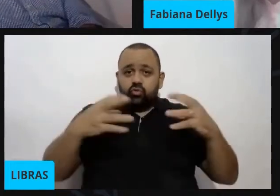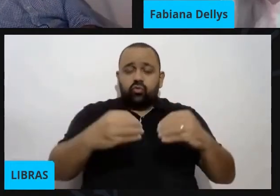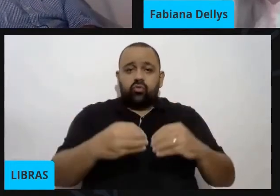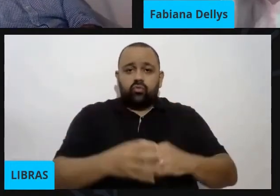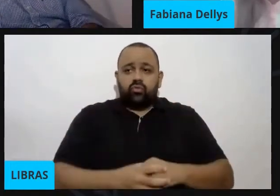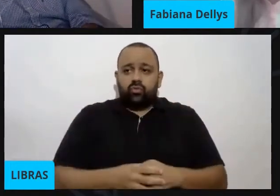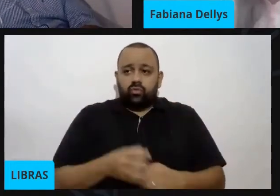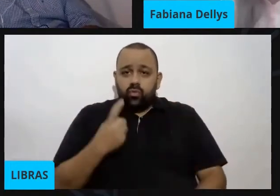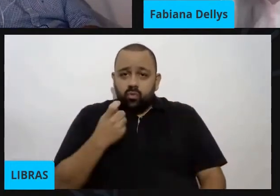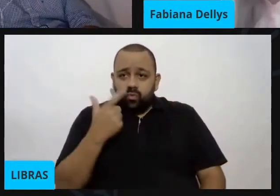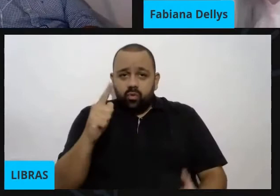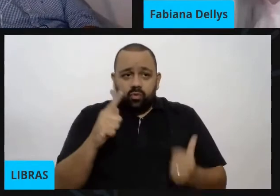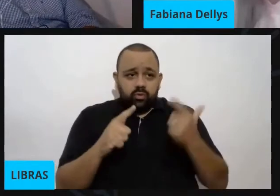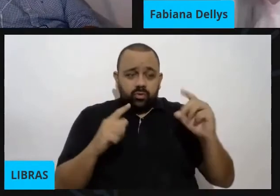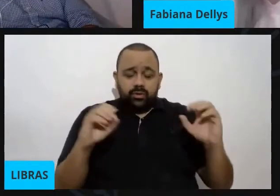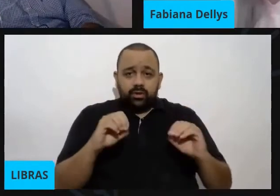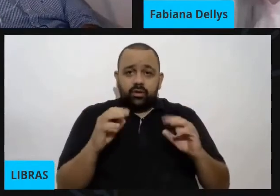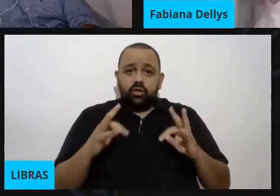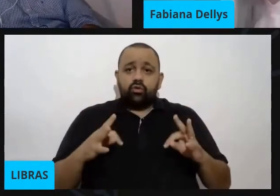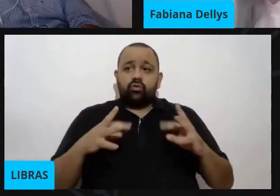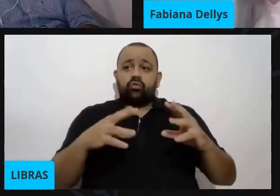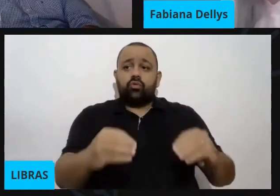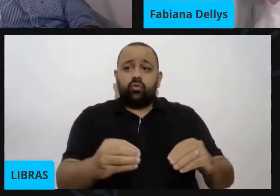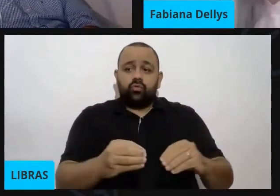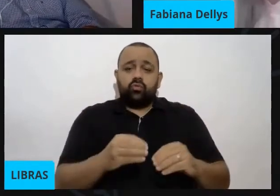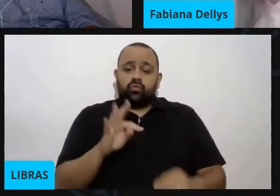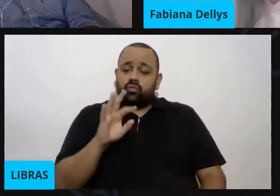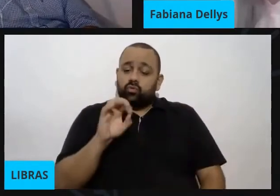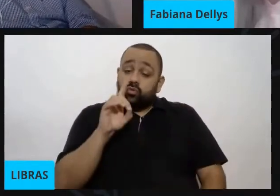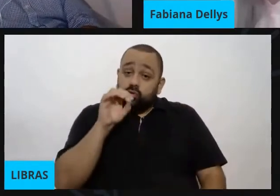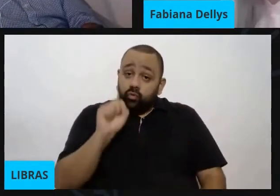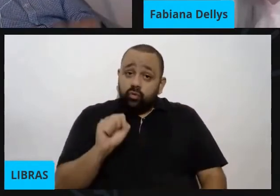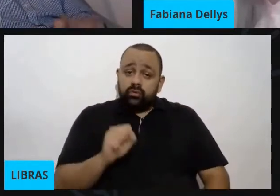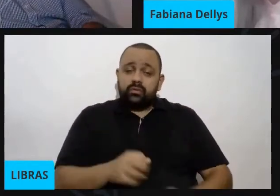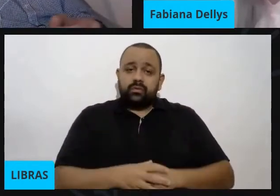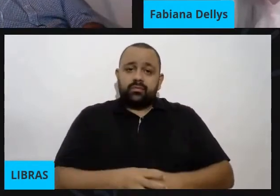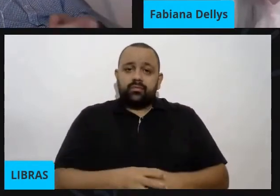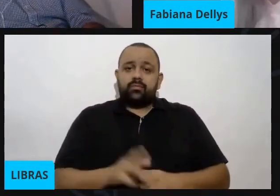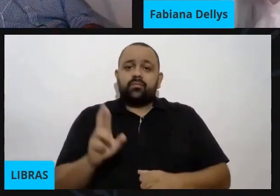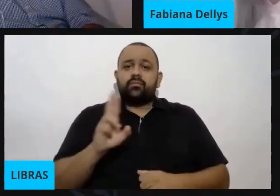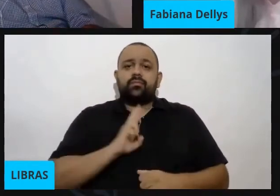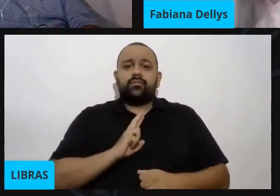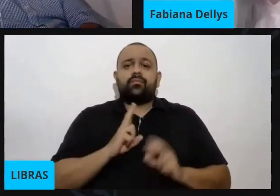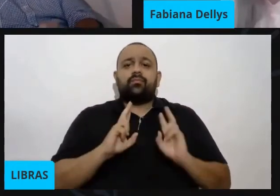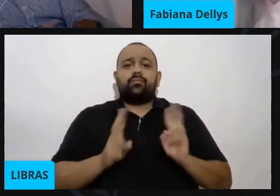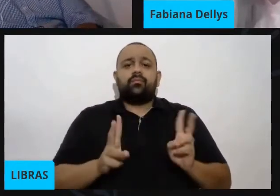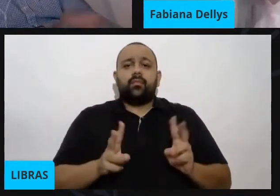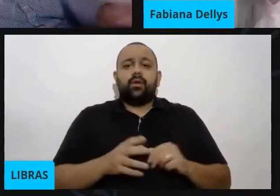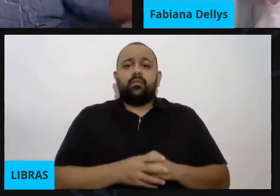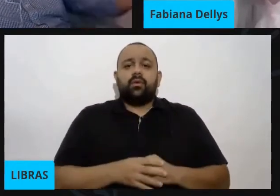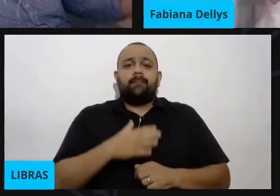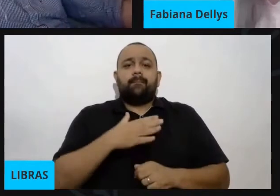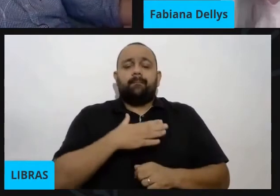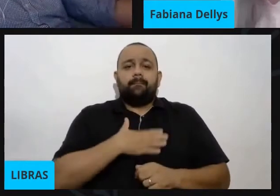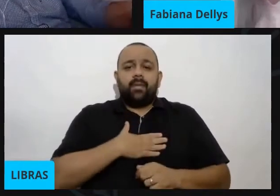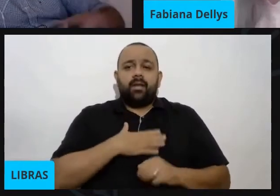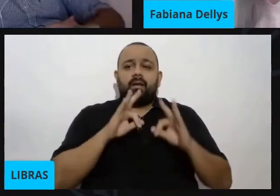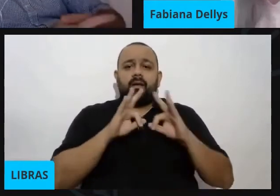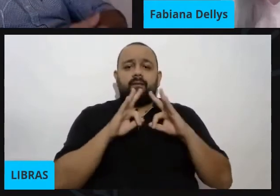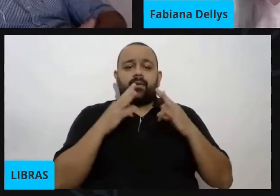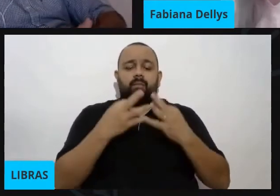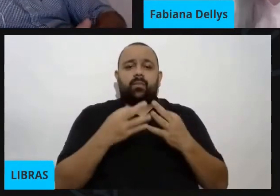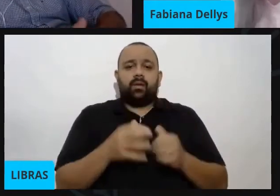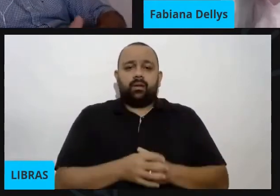não foi um ou outro, foram todos, eu juro que foram todos, me responderam a mesma coisa, a minha família.